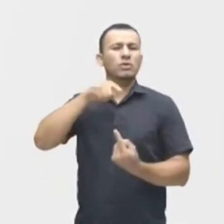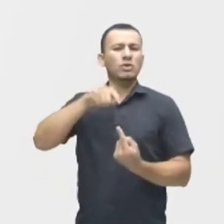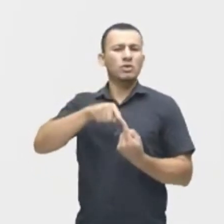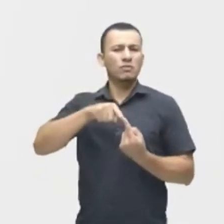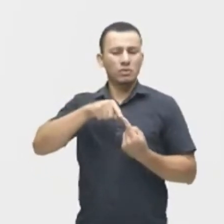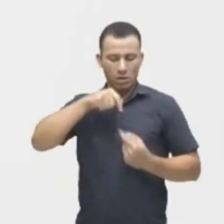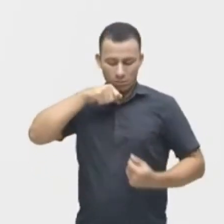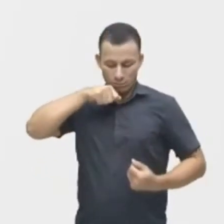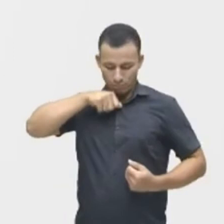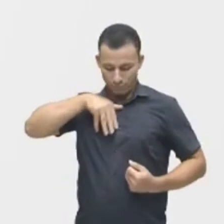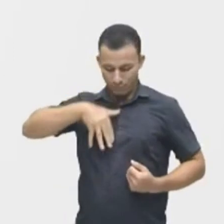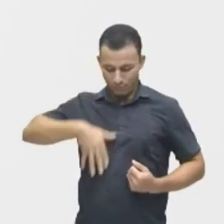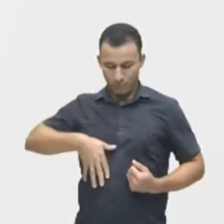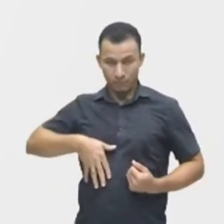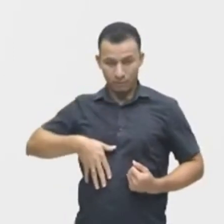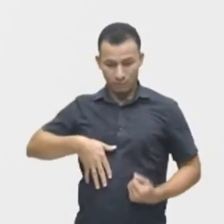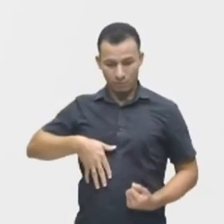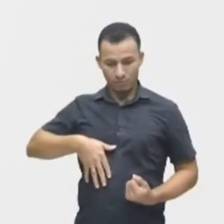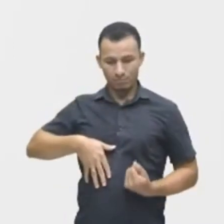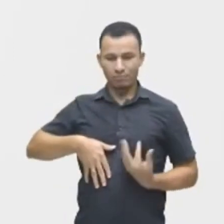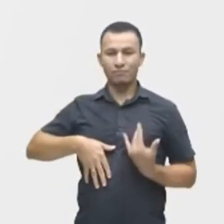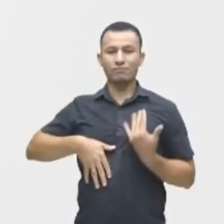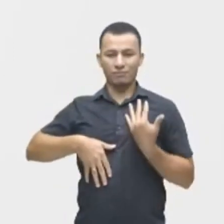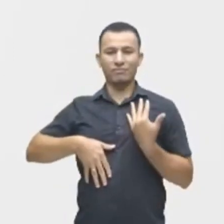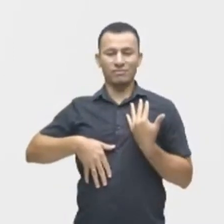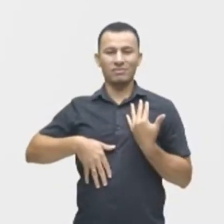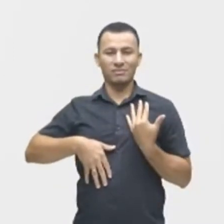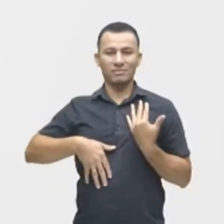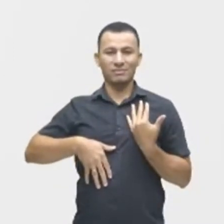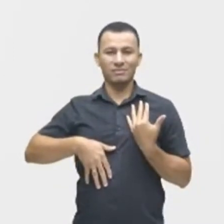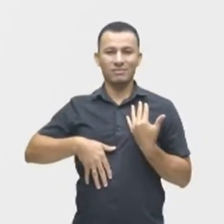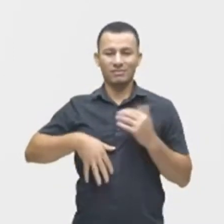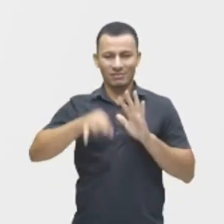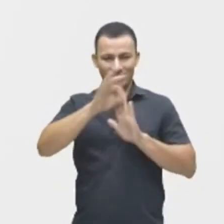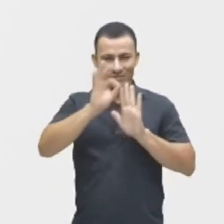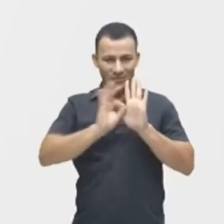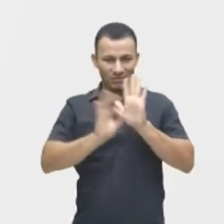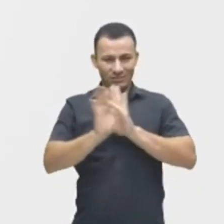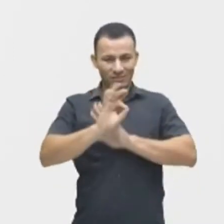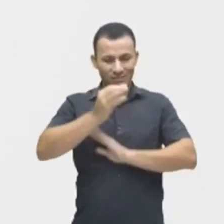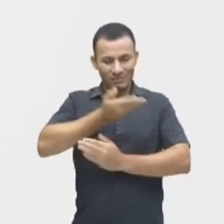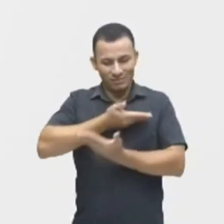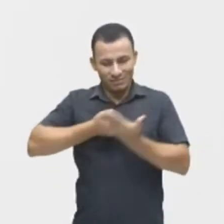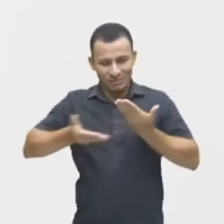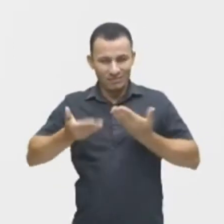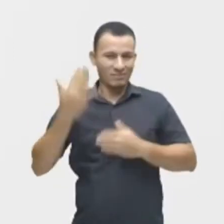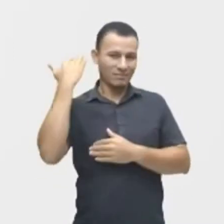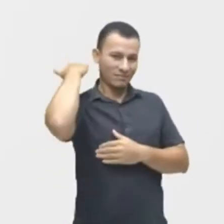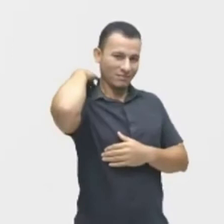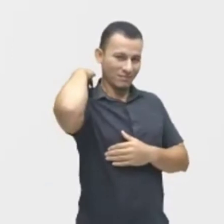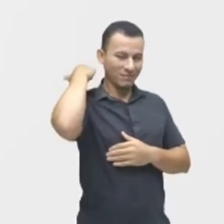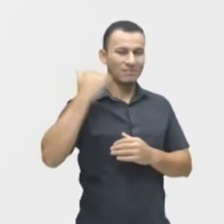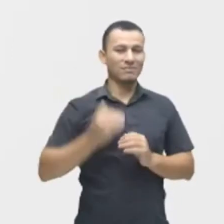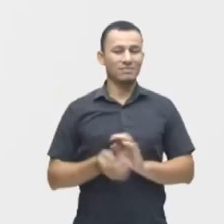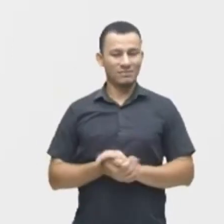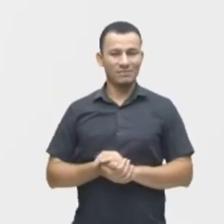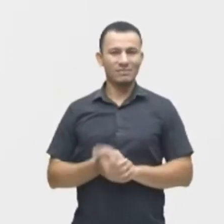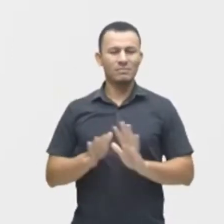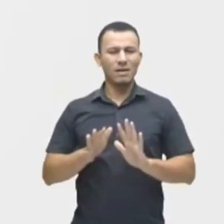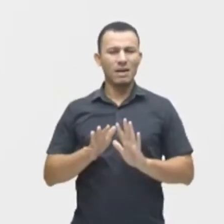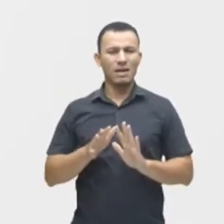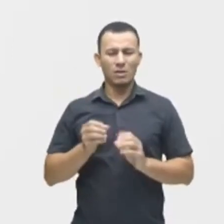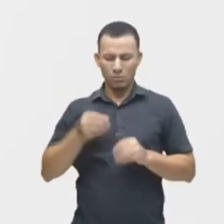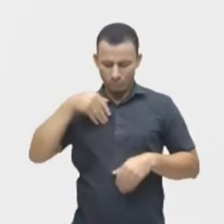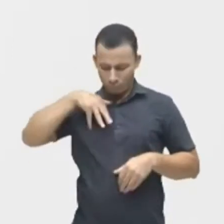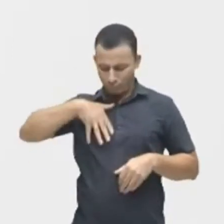células e de trazer o gás carbônico dessas células, para poder fazer a troca no pulmão, tá? E quem faz esse trajeto